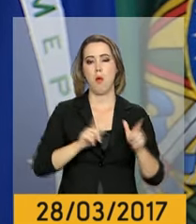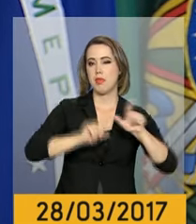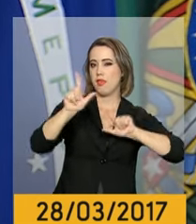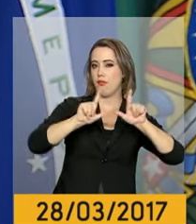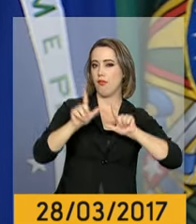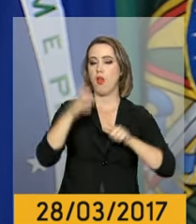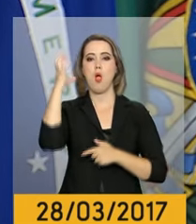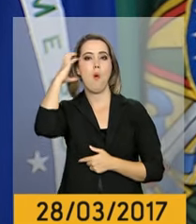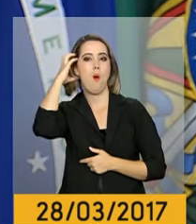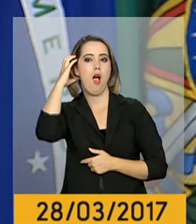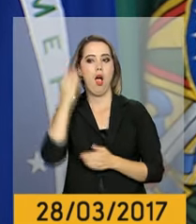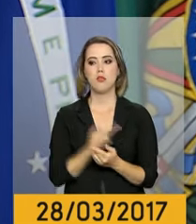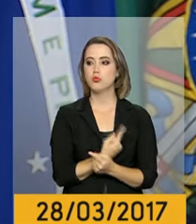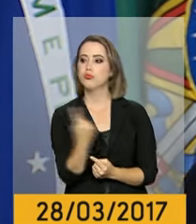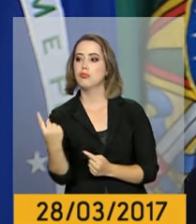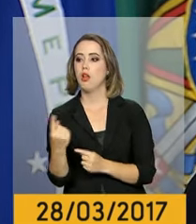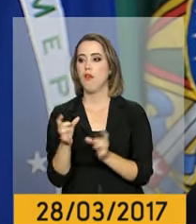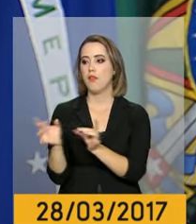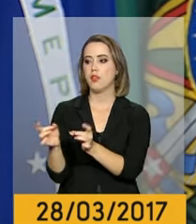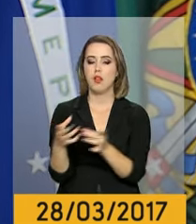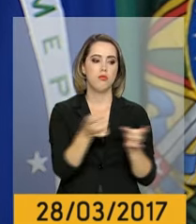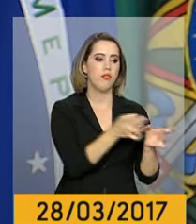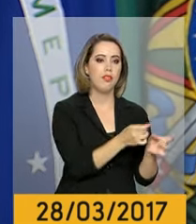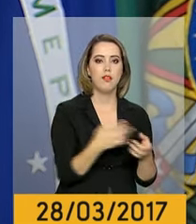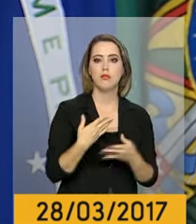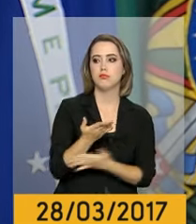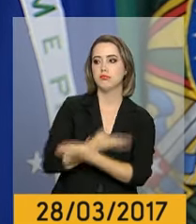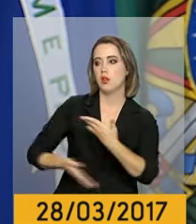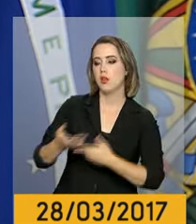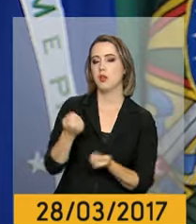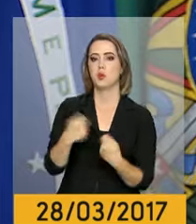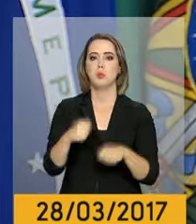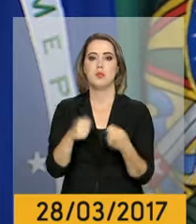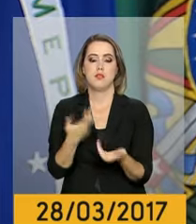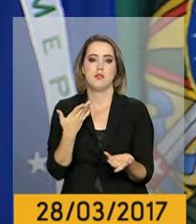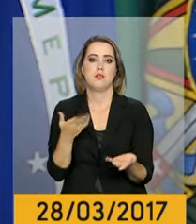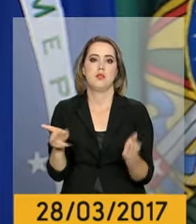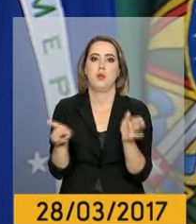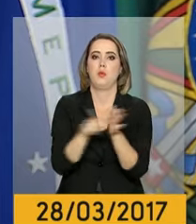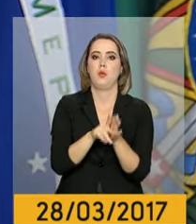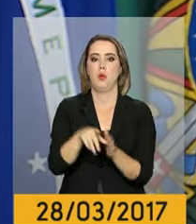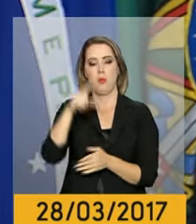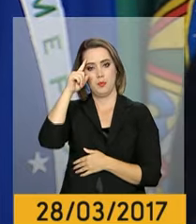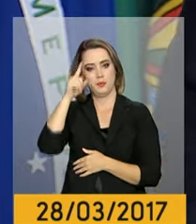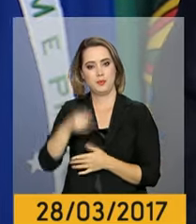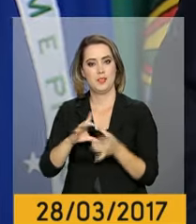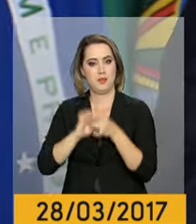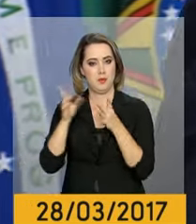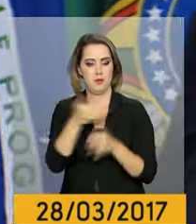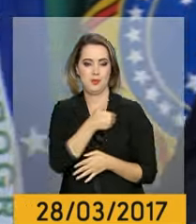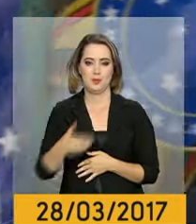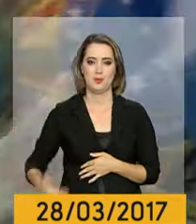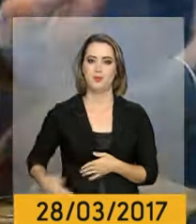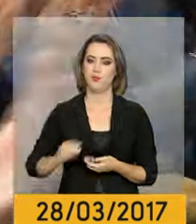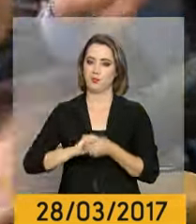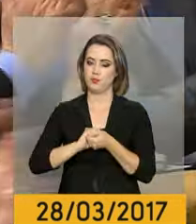de rádio de um para outro sem precisar do aval prévio do governo meus